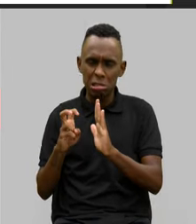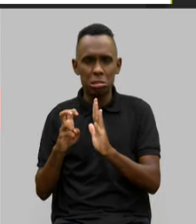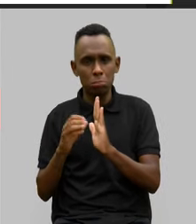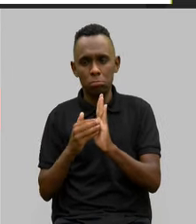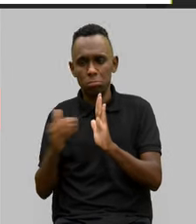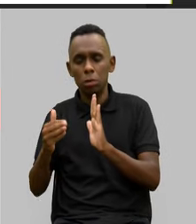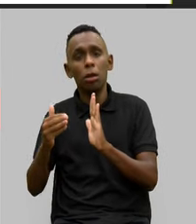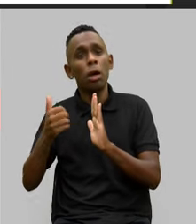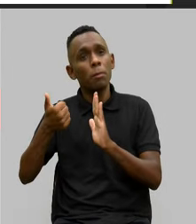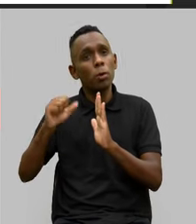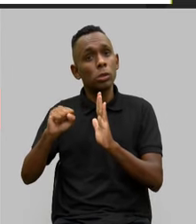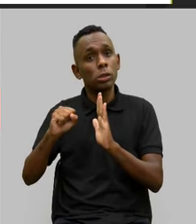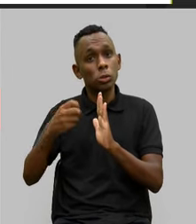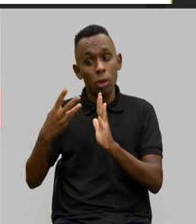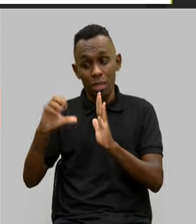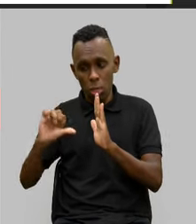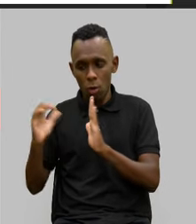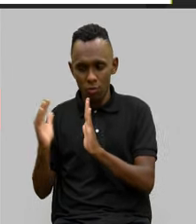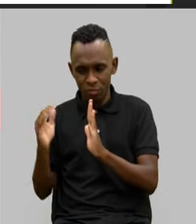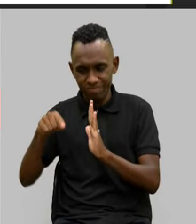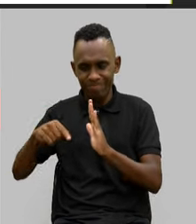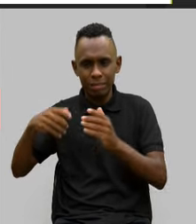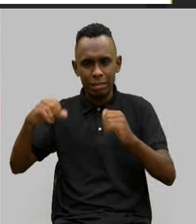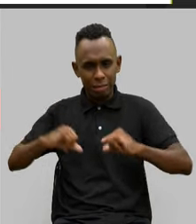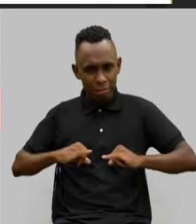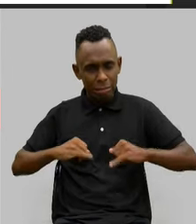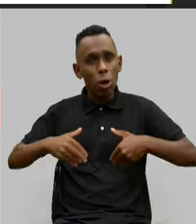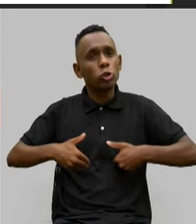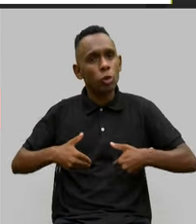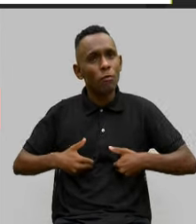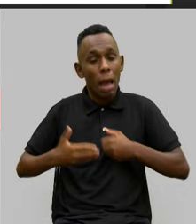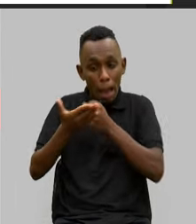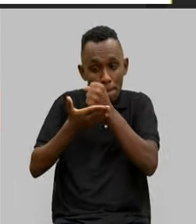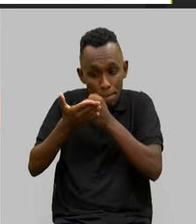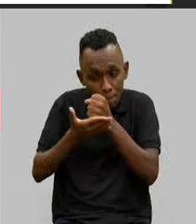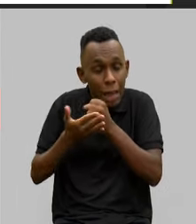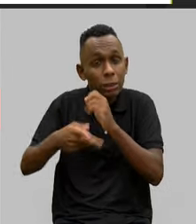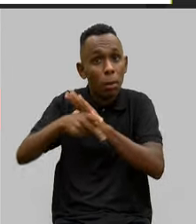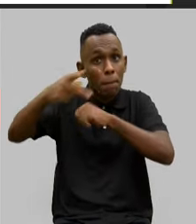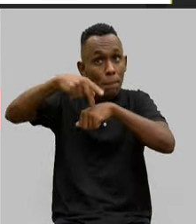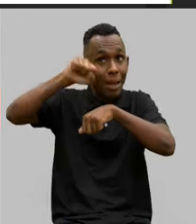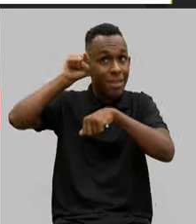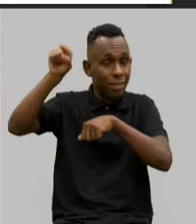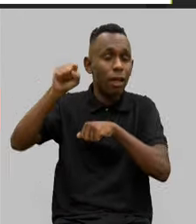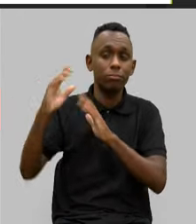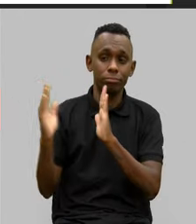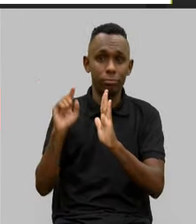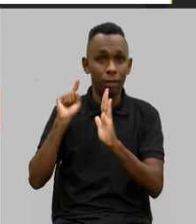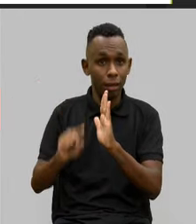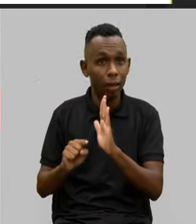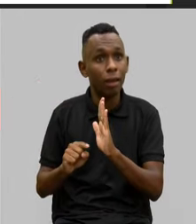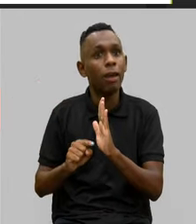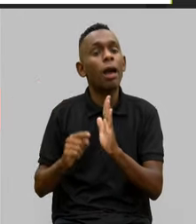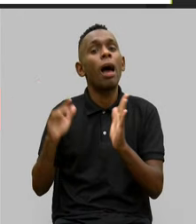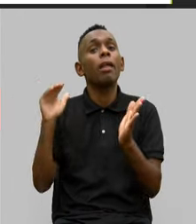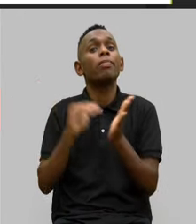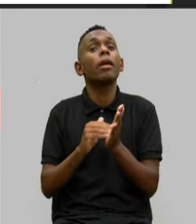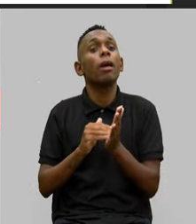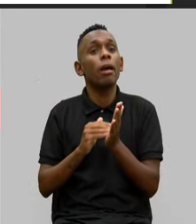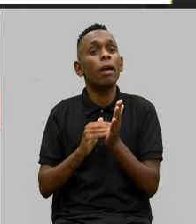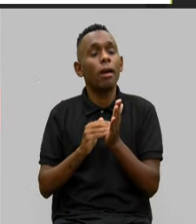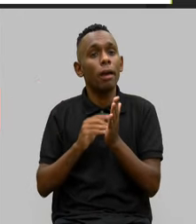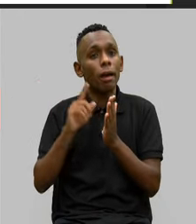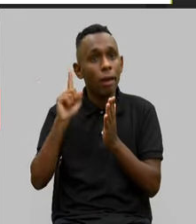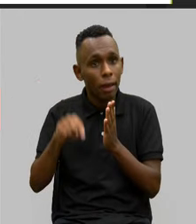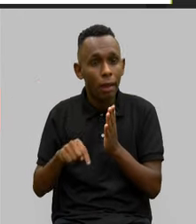a 1849 a base alimentar da Irlanda nessa época e atualmente